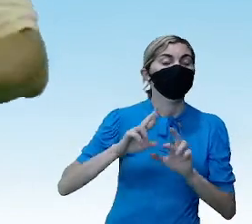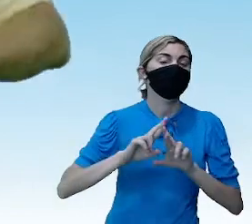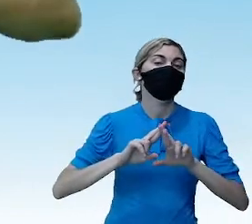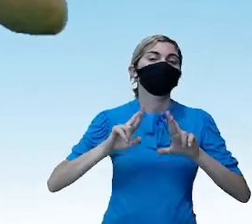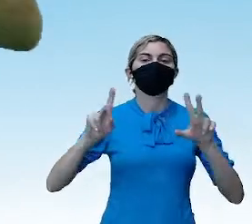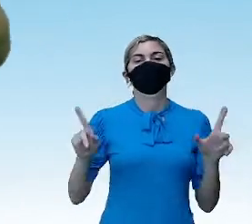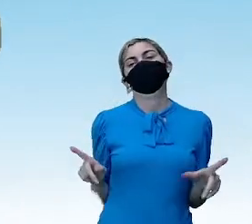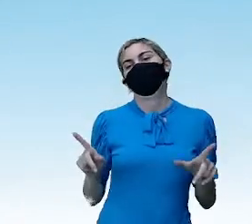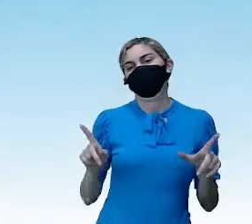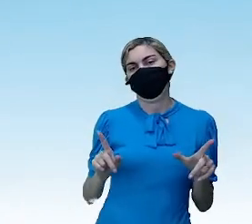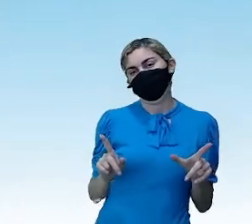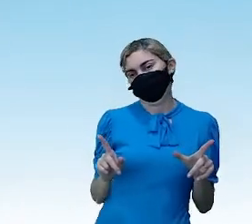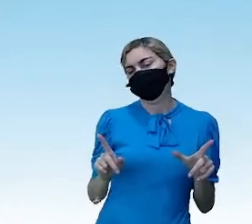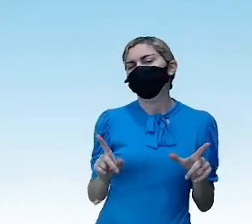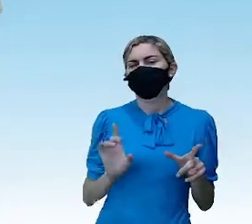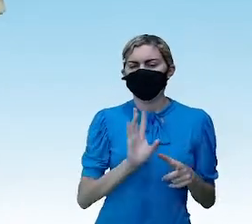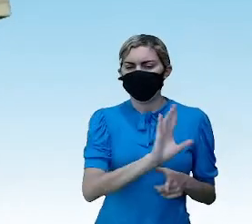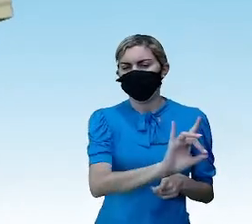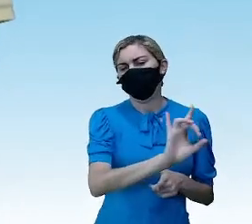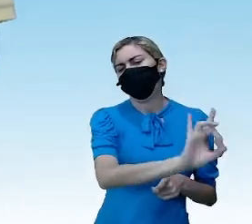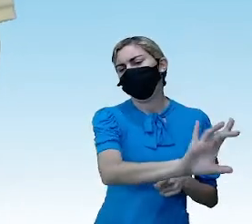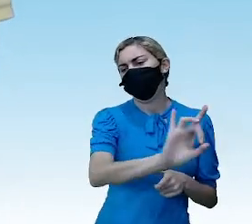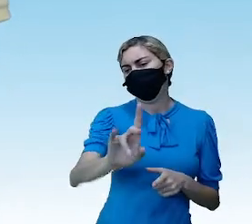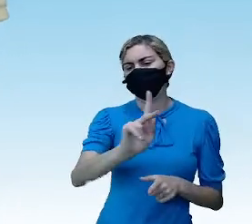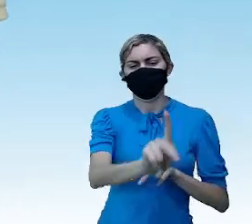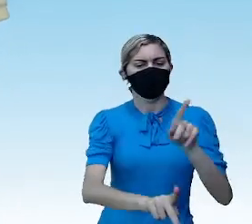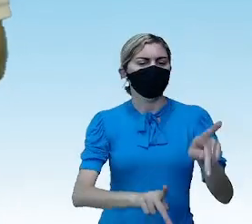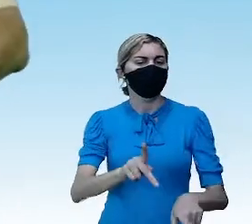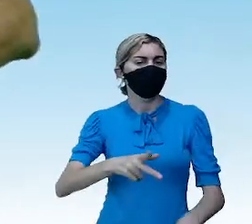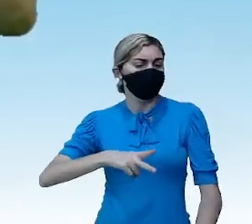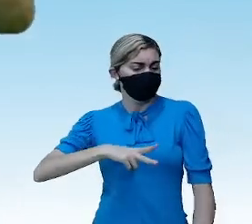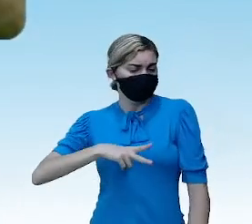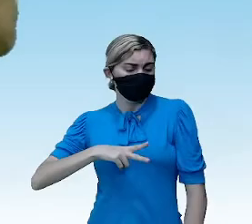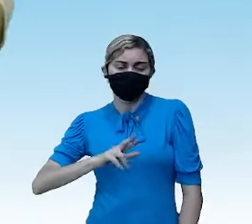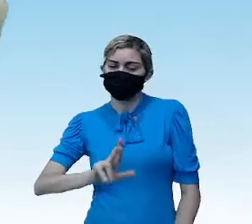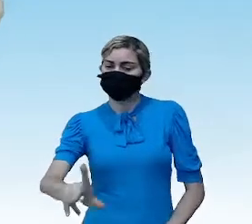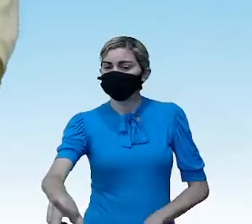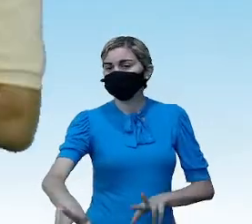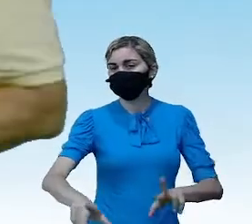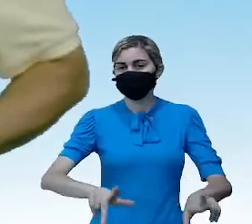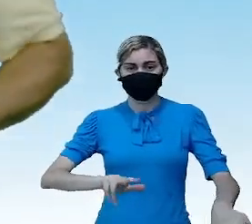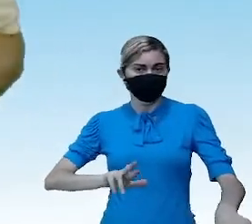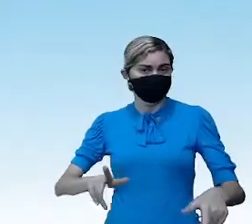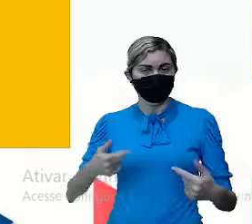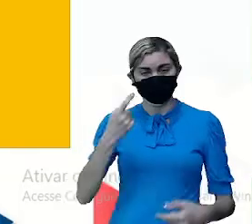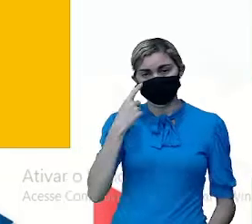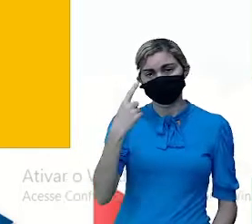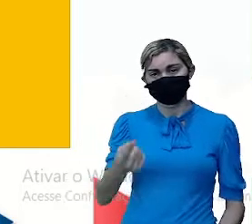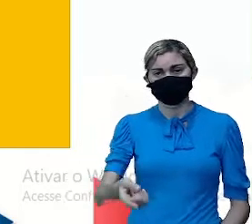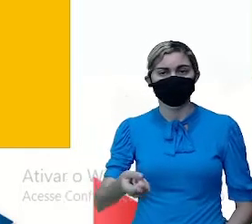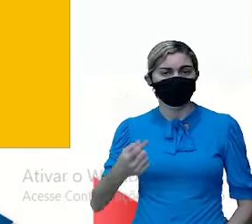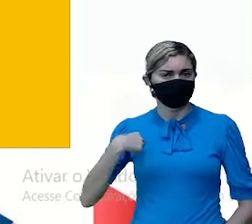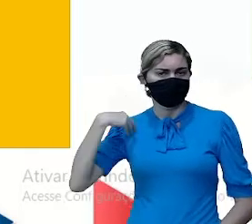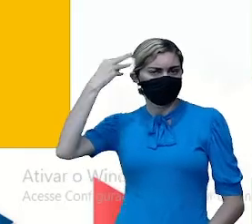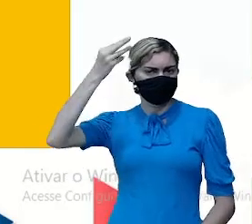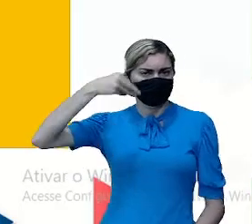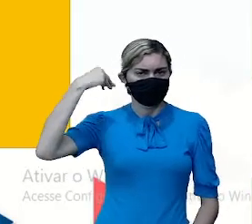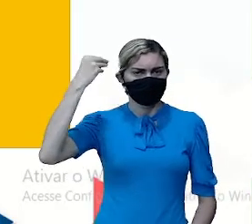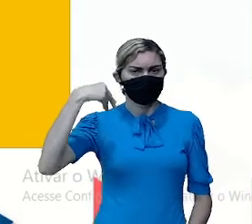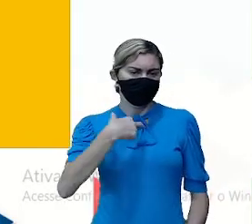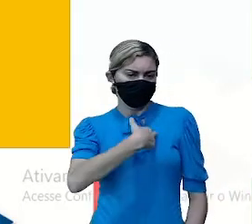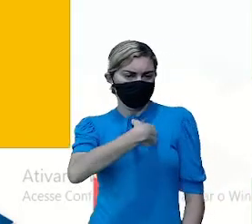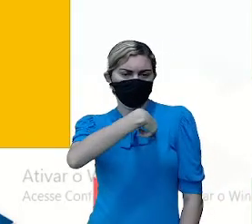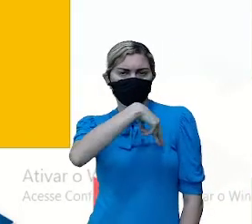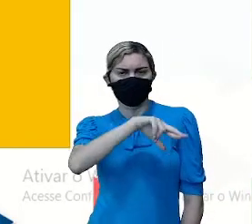diferente, singular. Cada povo tem a sua singularidade. E veja só aqui, conhecer as experiências